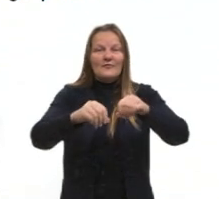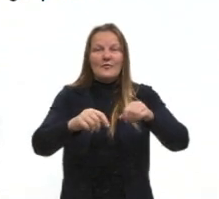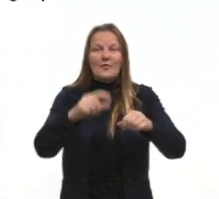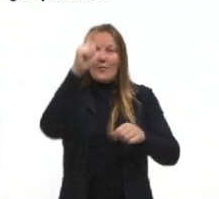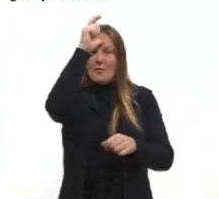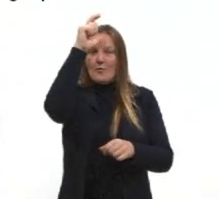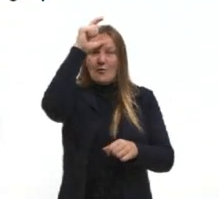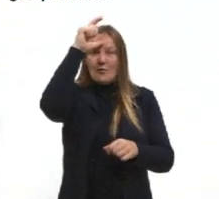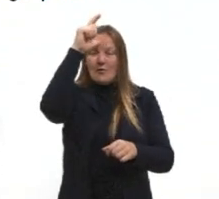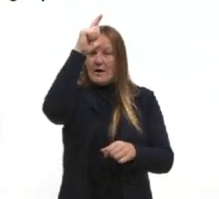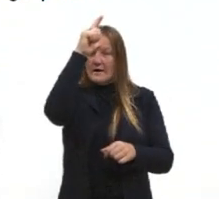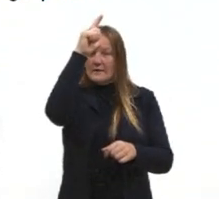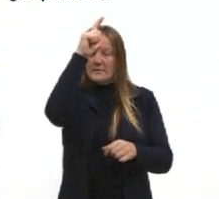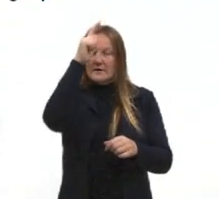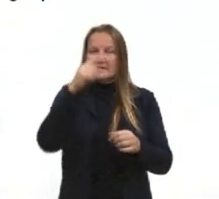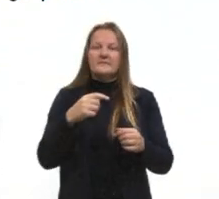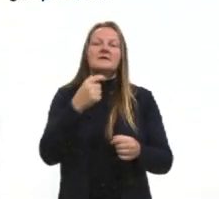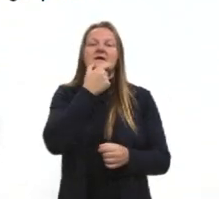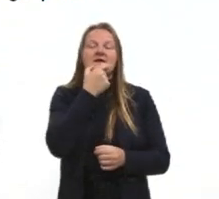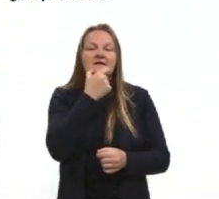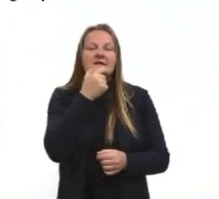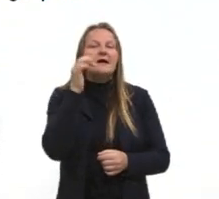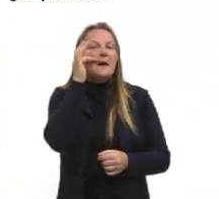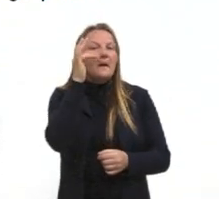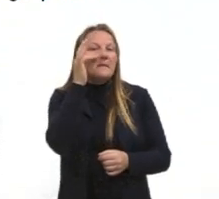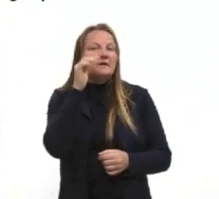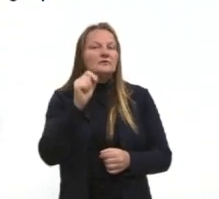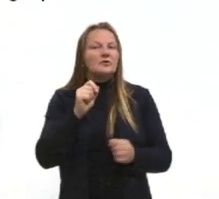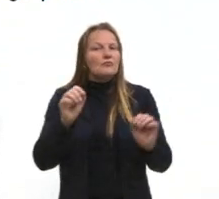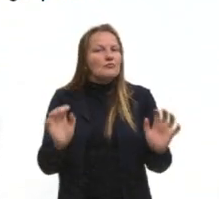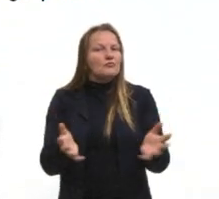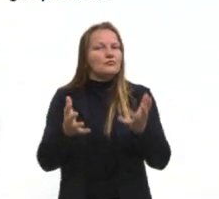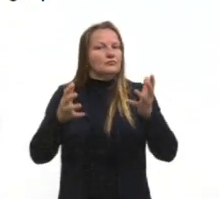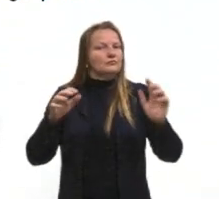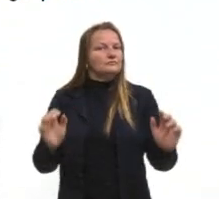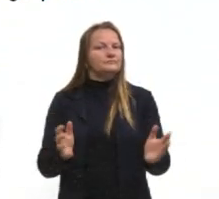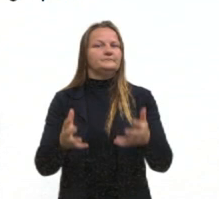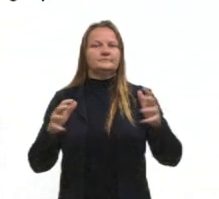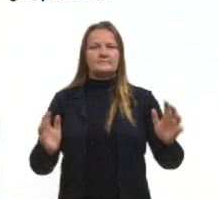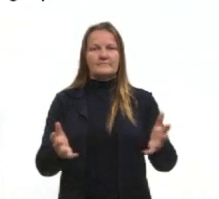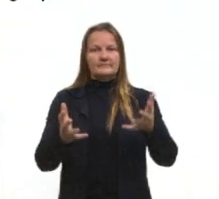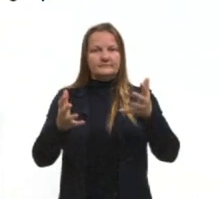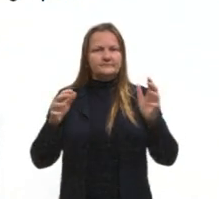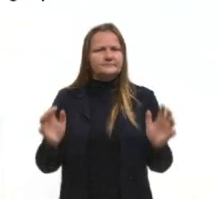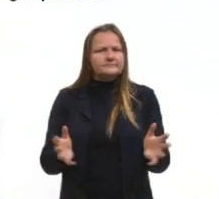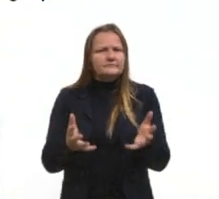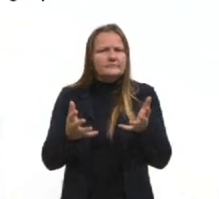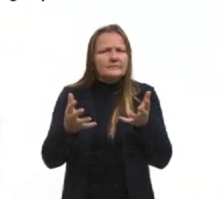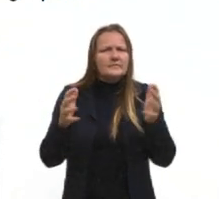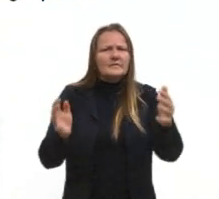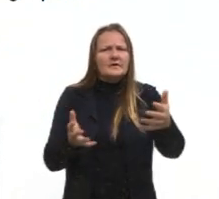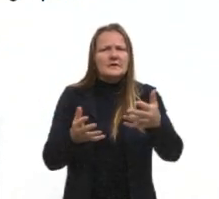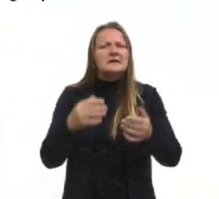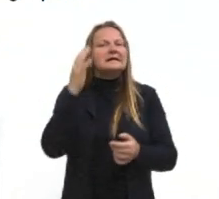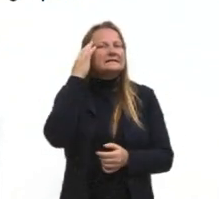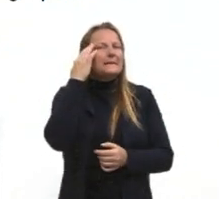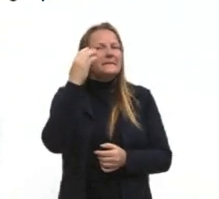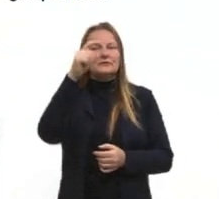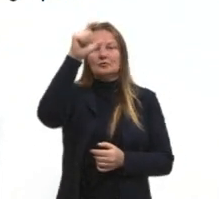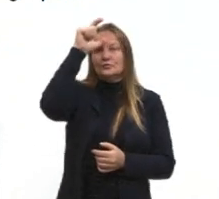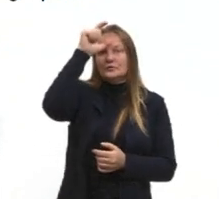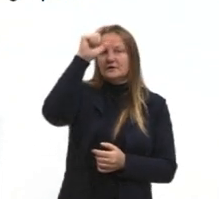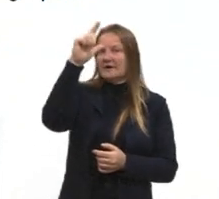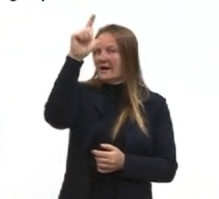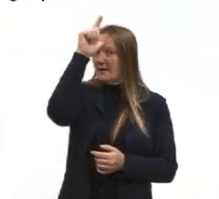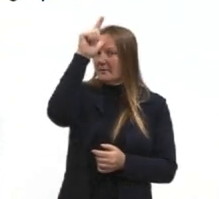e a Inglaterra e a França então incentivam esses sabendo dessa questão aí que